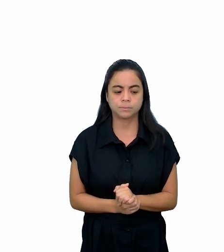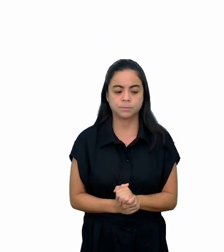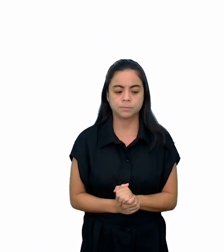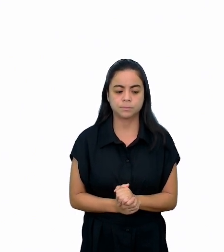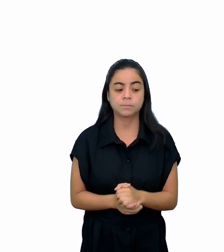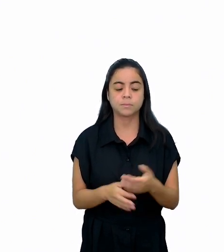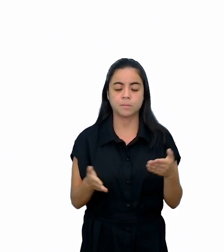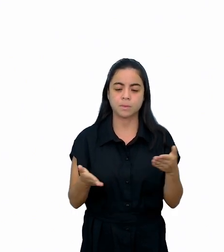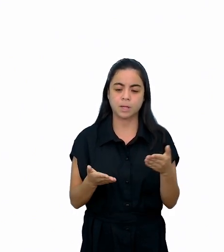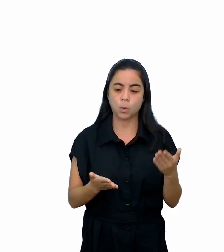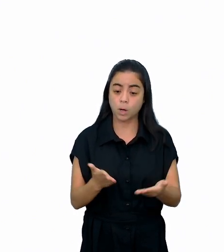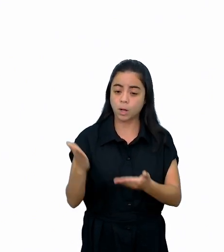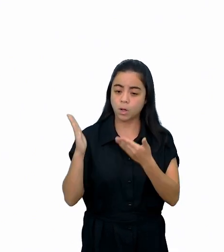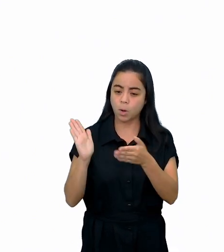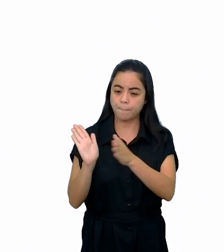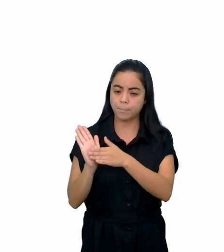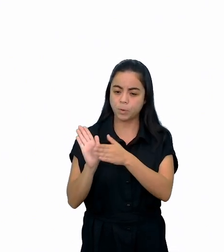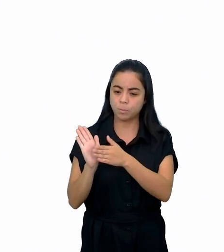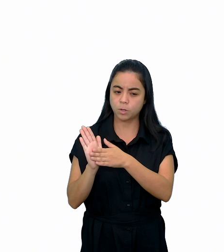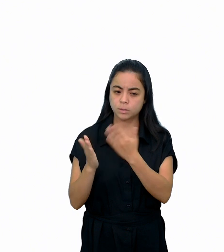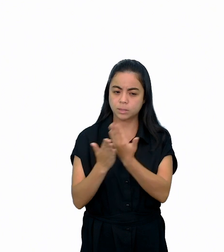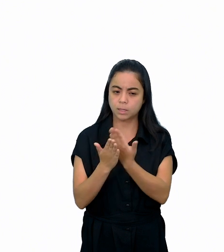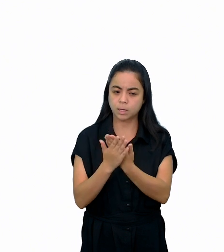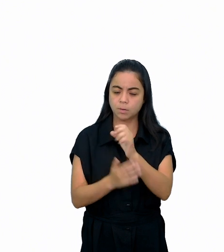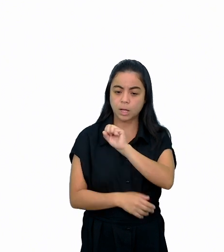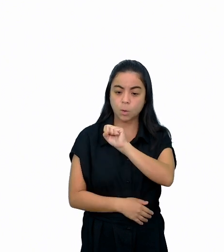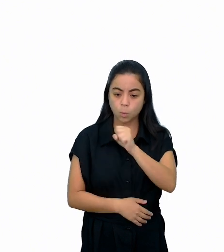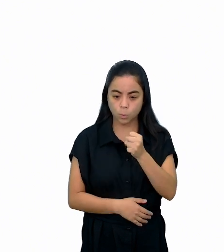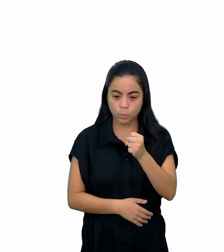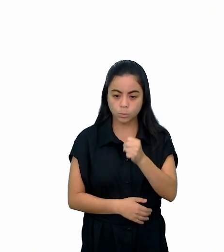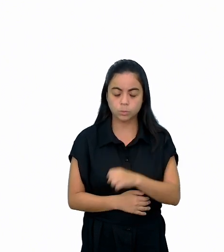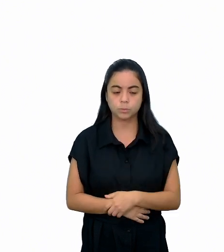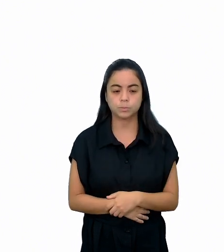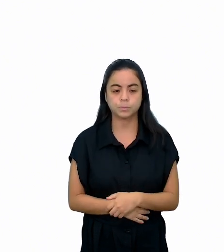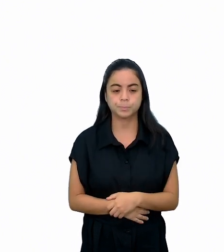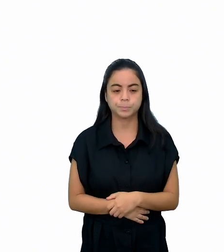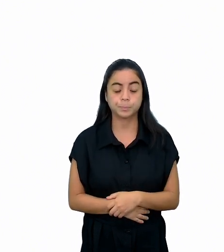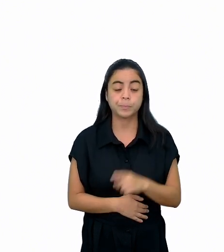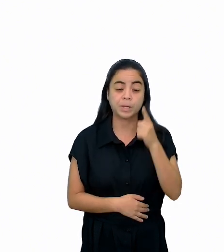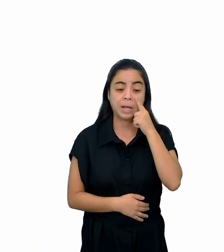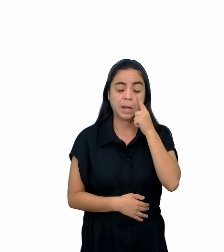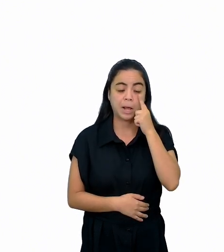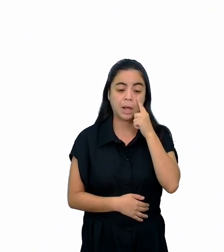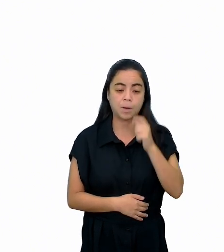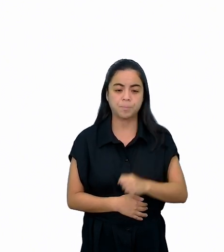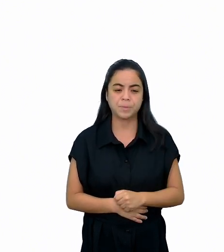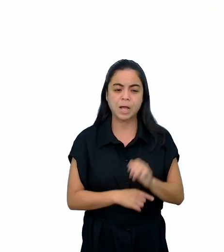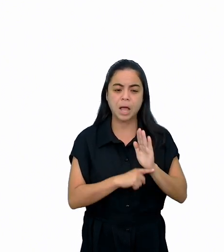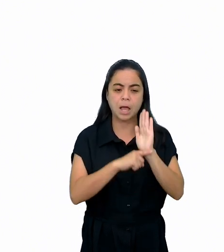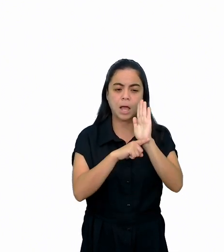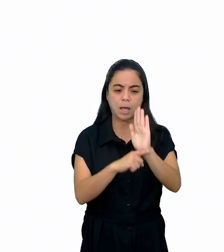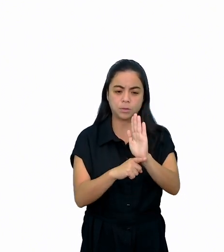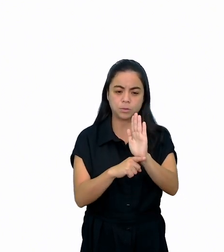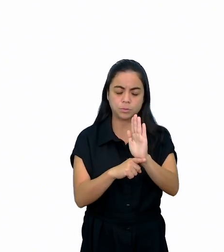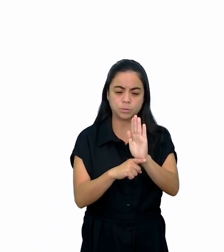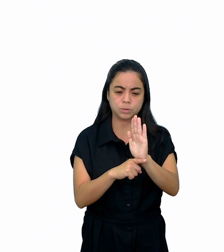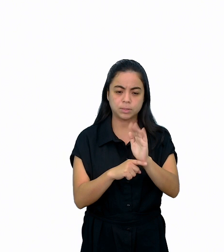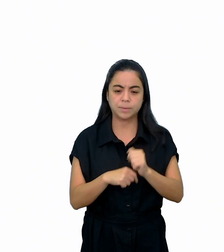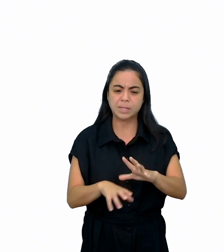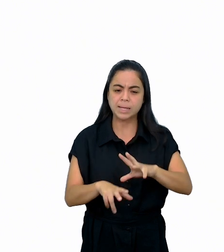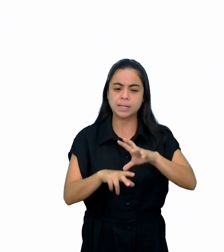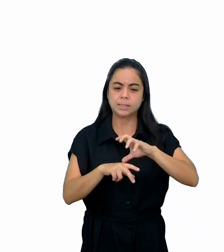Vejamos agora a proposta da aula 8, né, que visa favorecer o domínio da referida